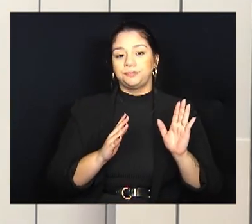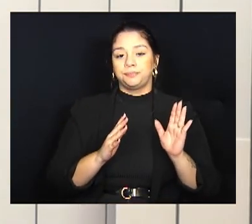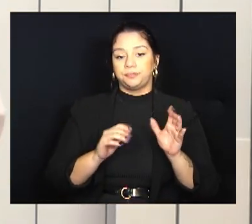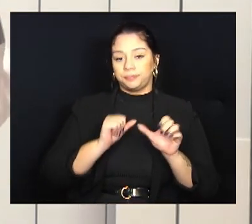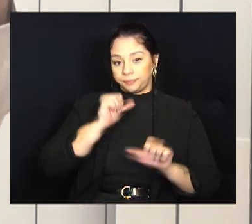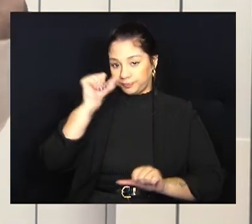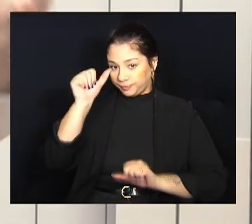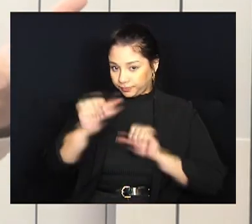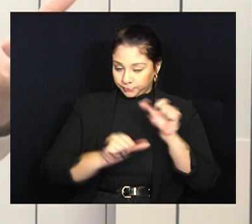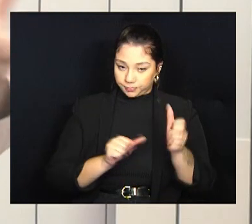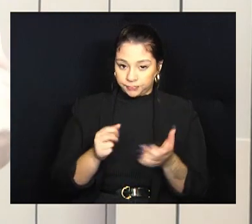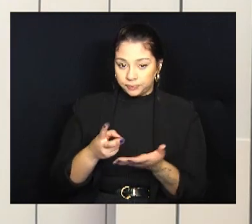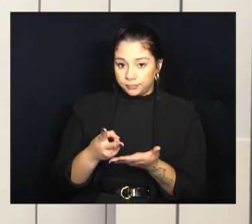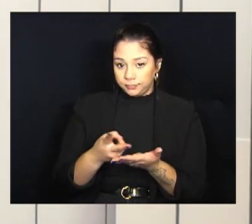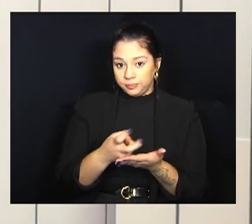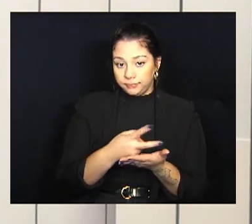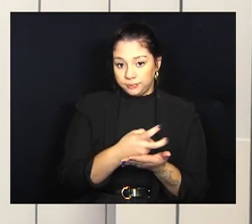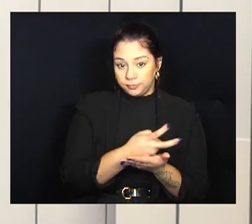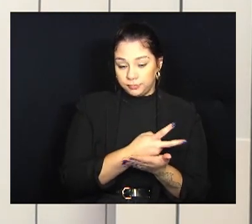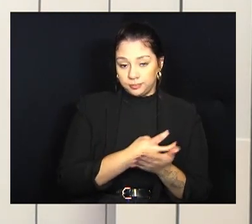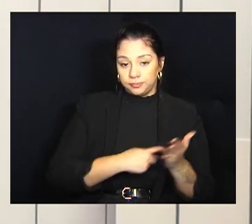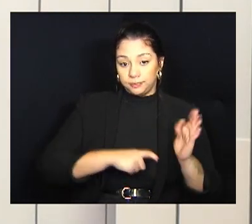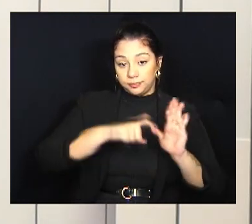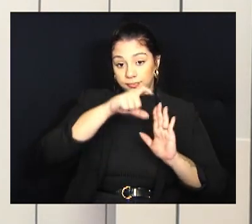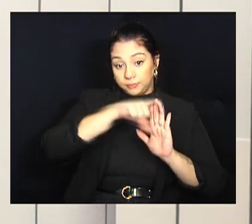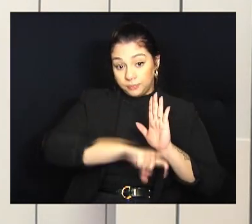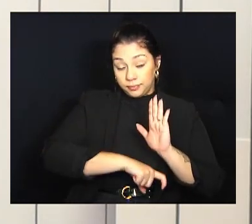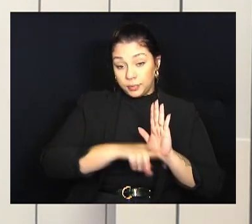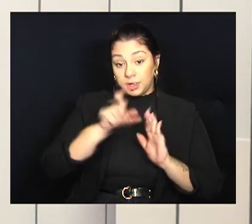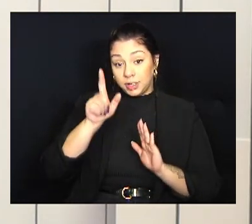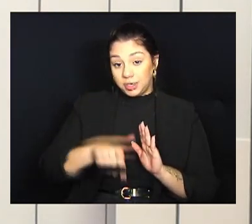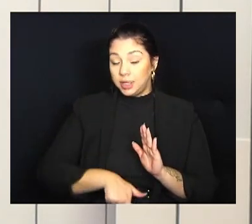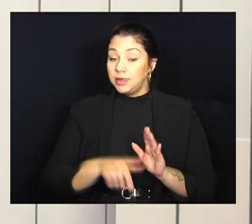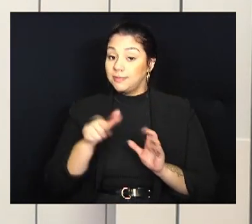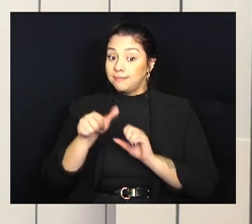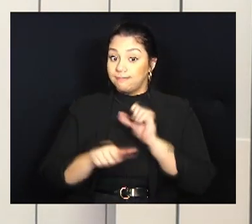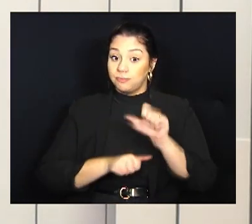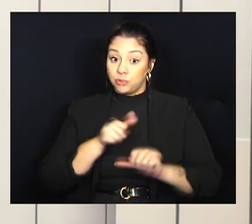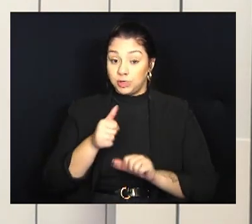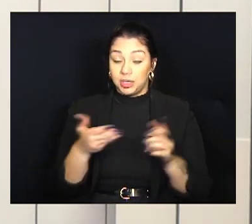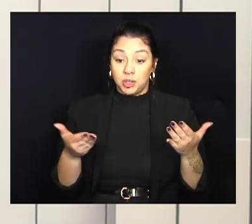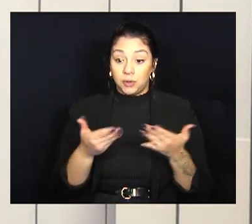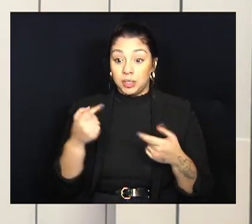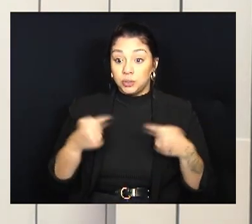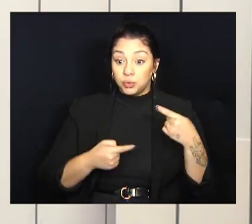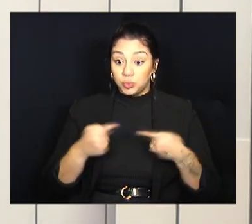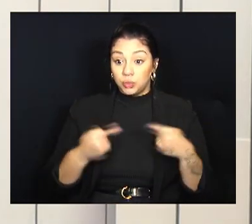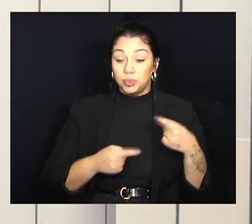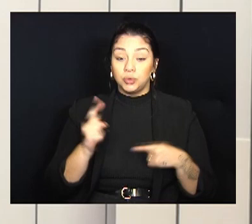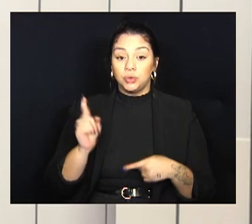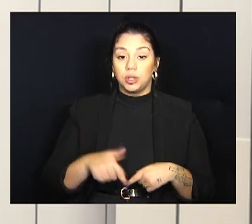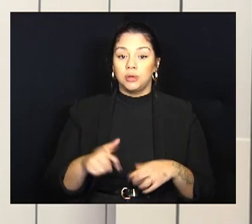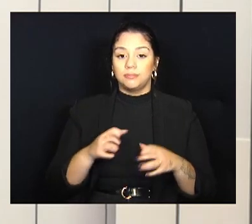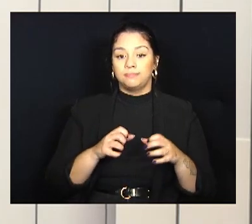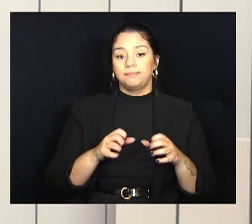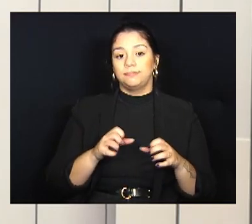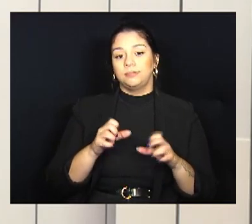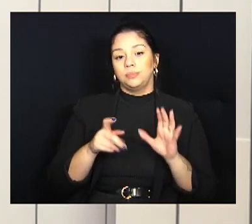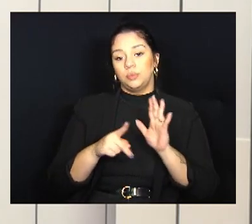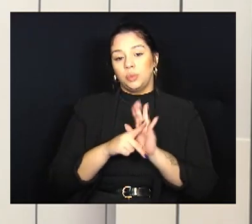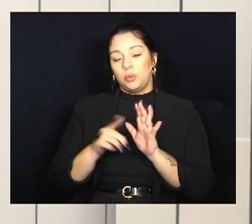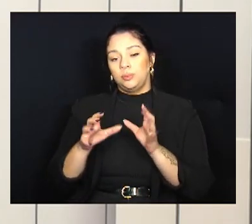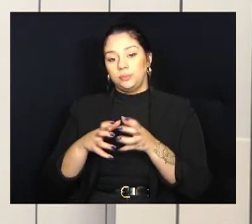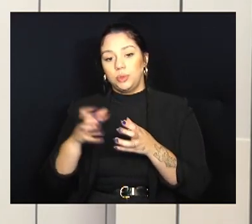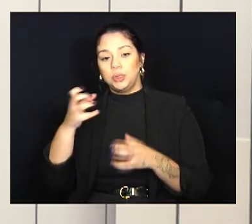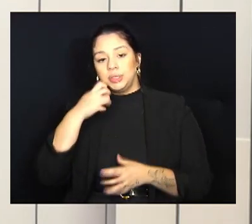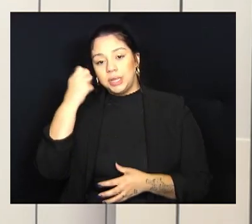reformula aí a tributação sobre o consumo. E agora essa discussão está no Senado. A proposta tem o